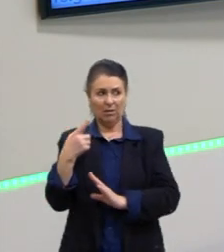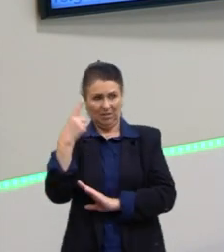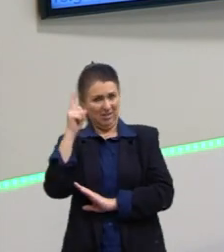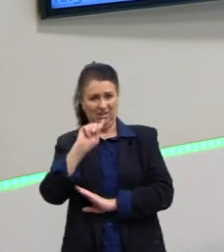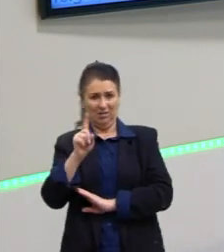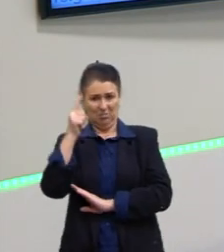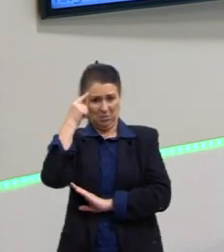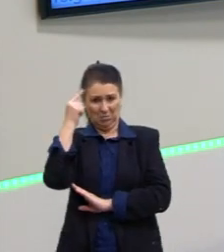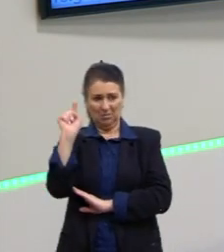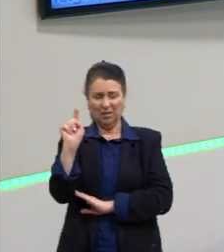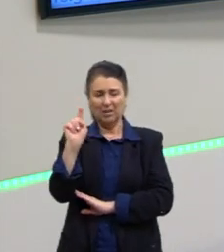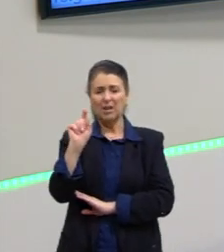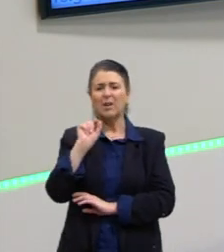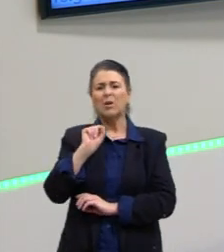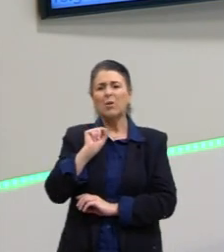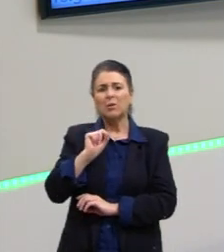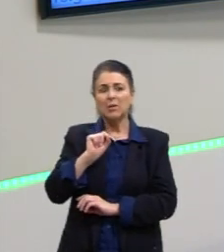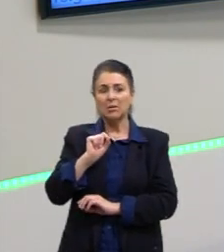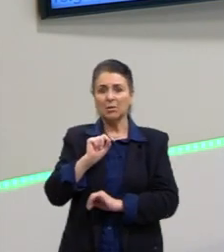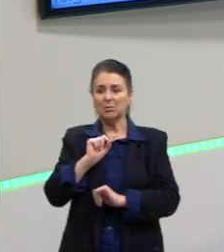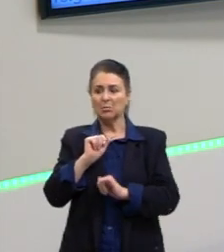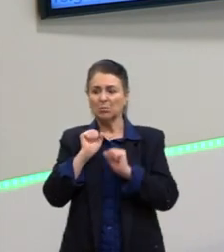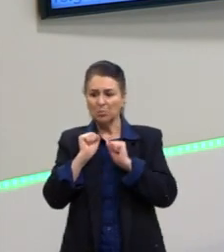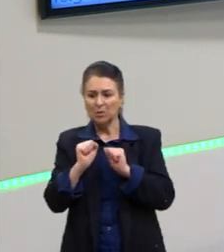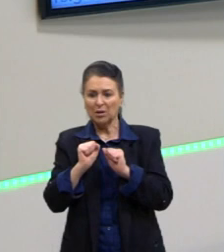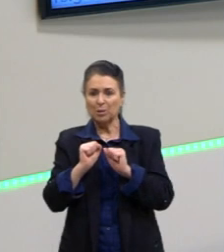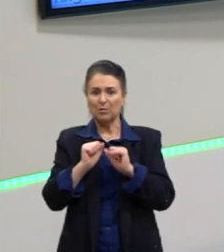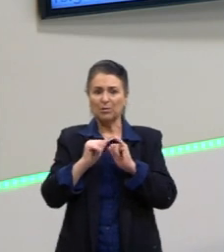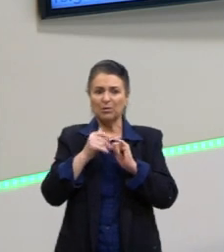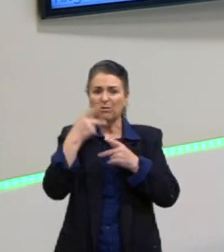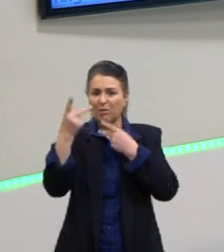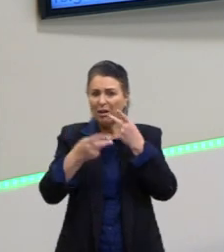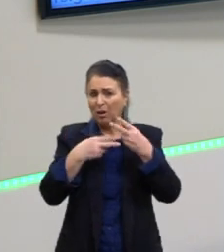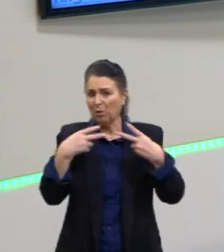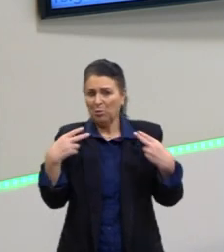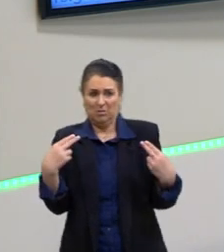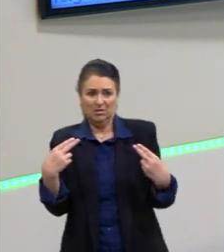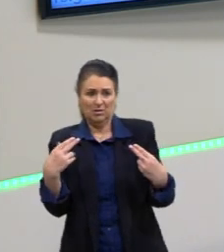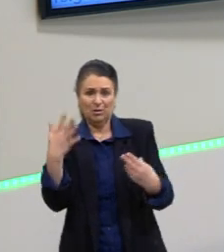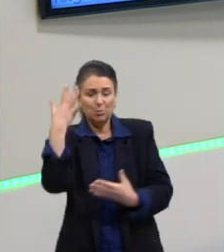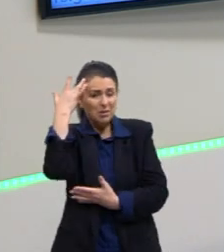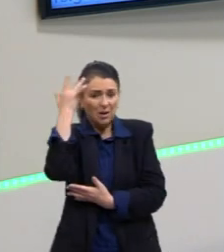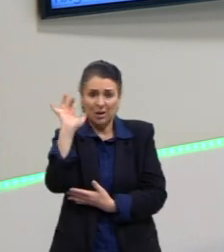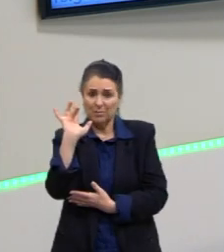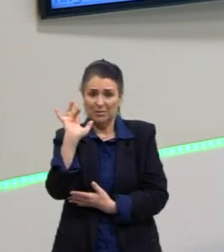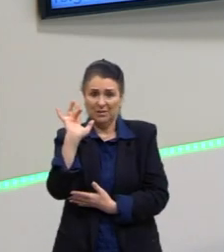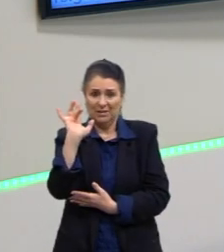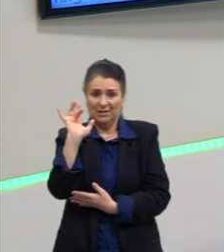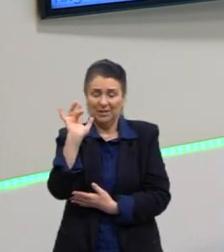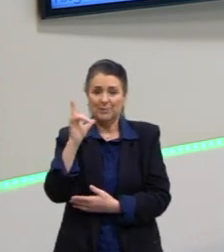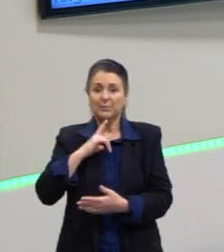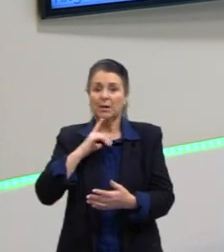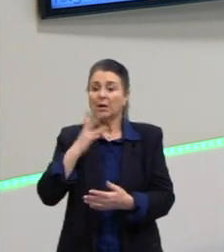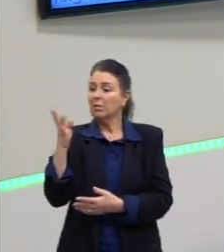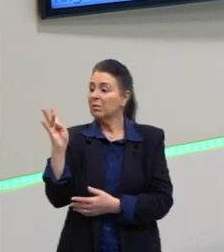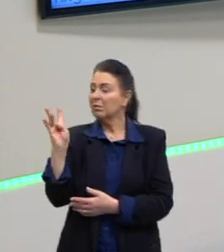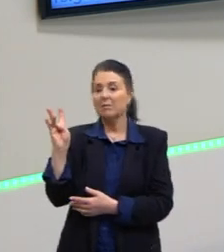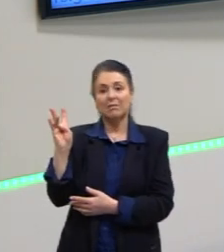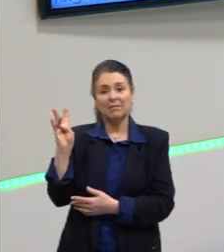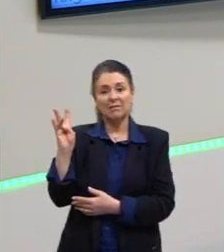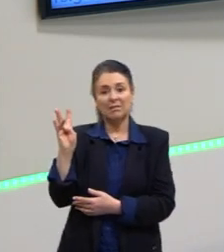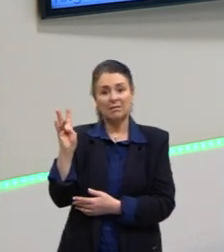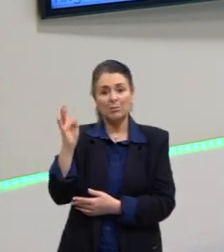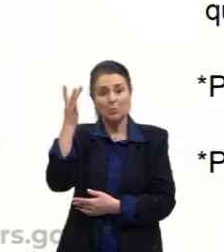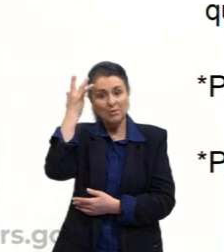podemos né dizer coisas desagradáveis os quem não tem noção do que significa a aliança enfim onde for